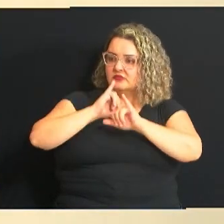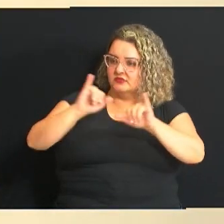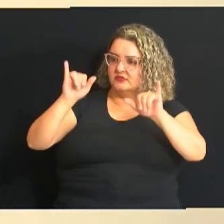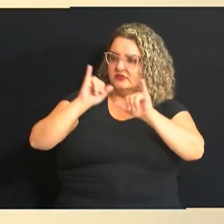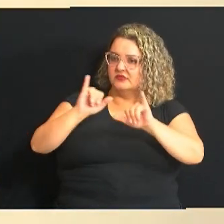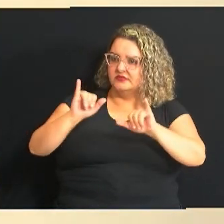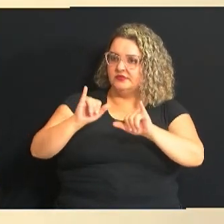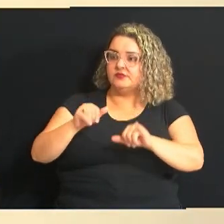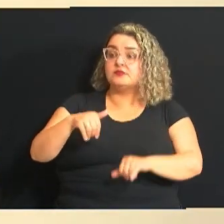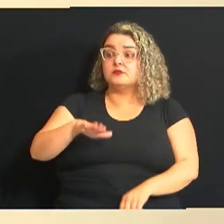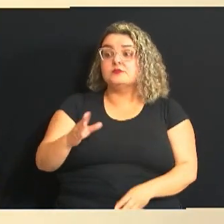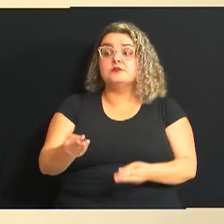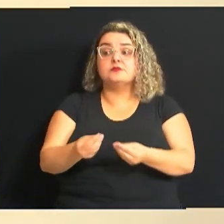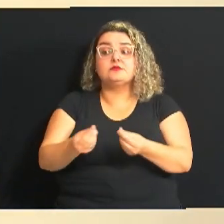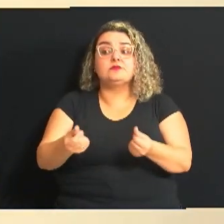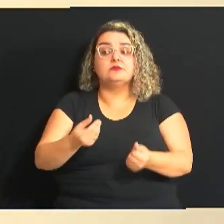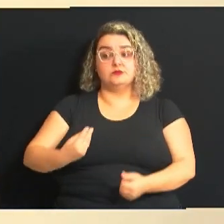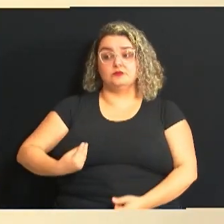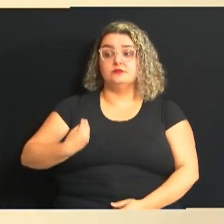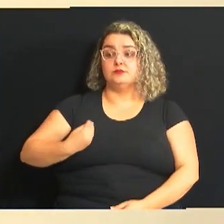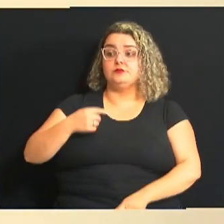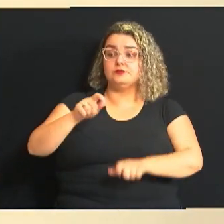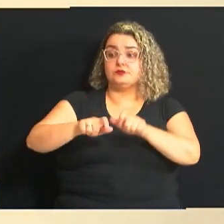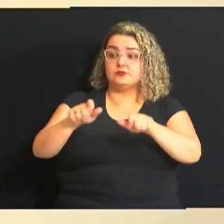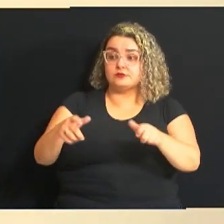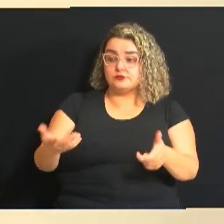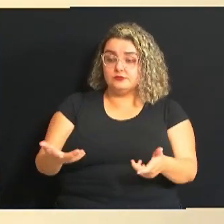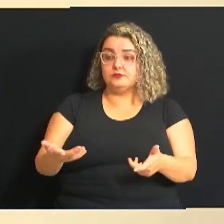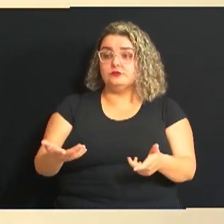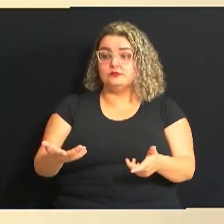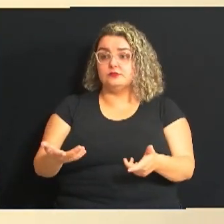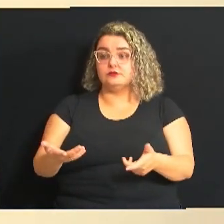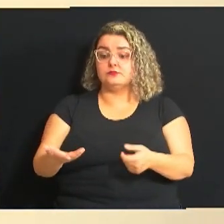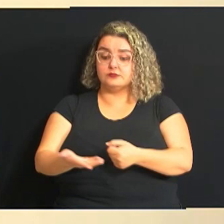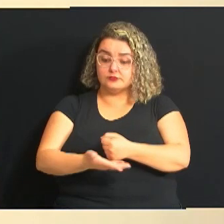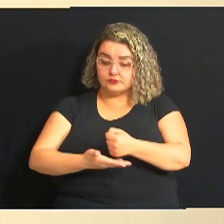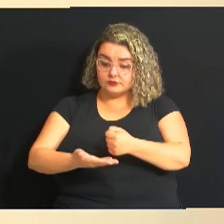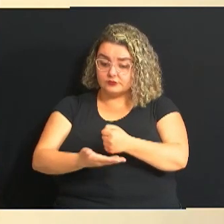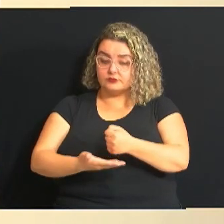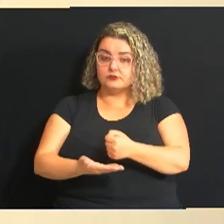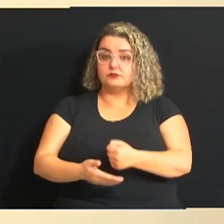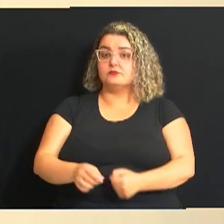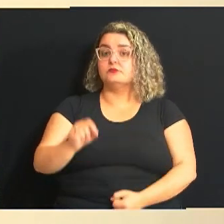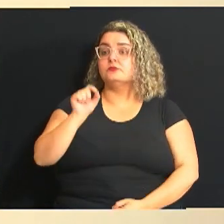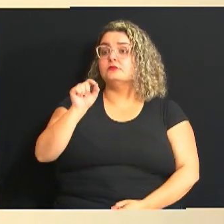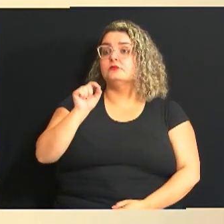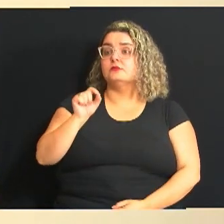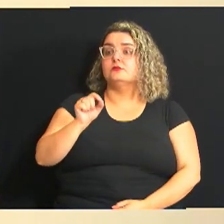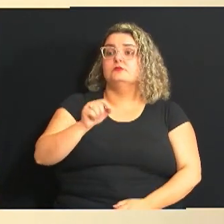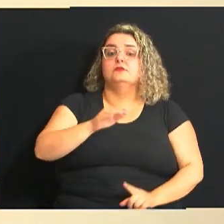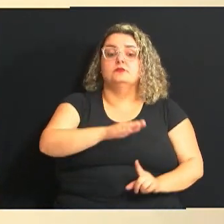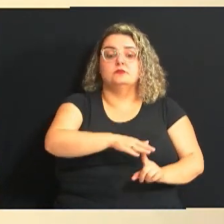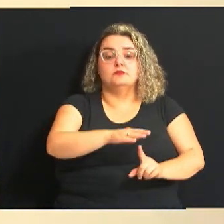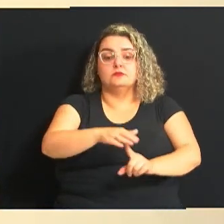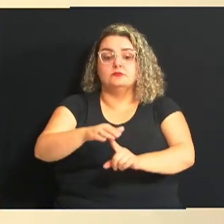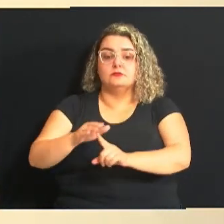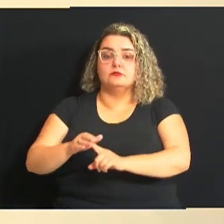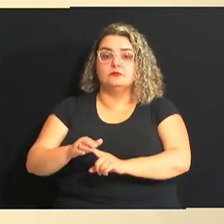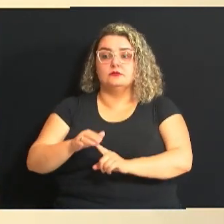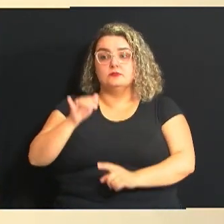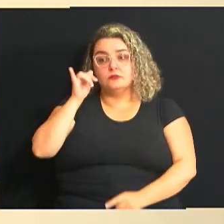mais qualidade de vida para as pessoas, se baseada na questão do meio ambiente e da preservação